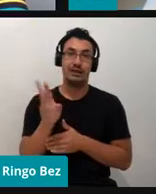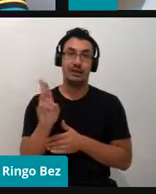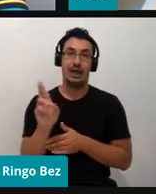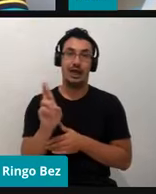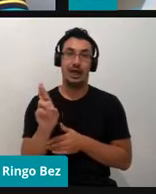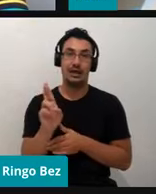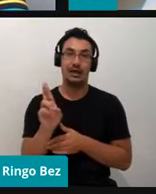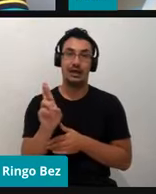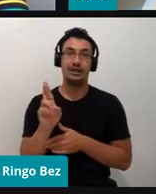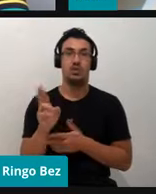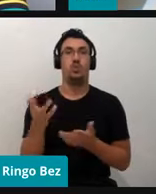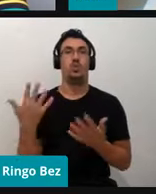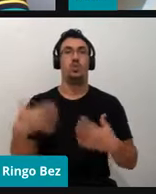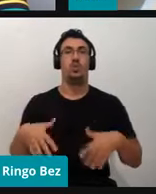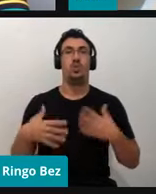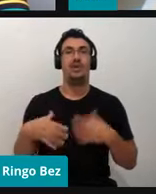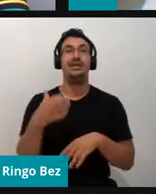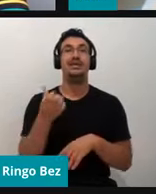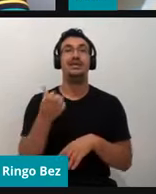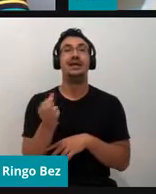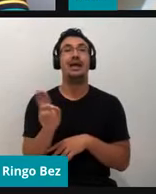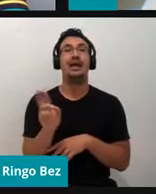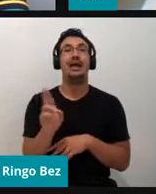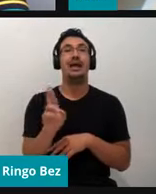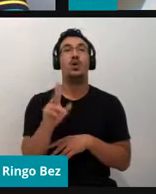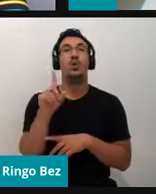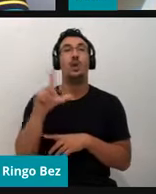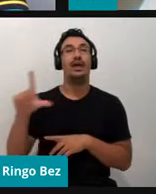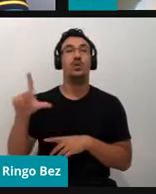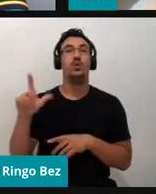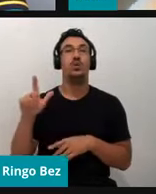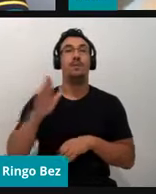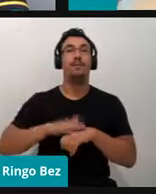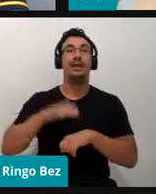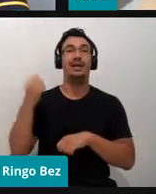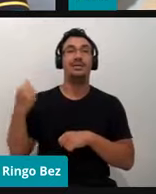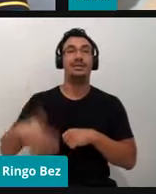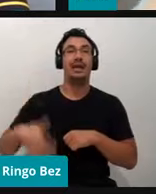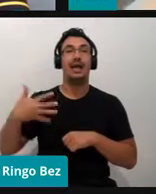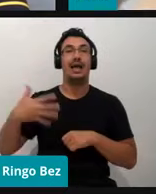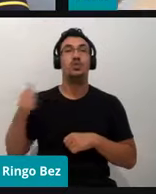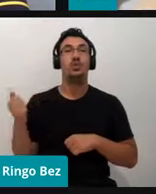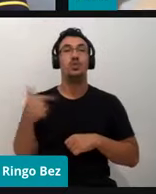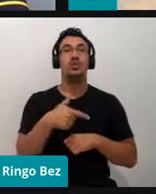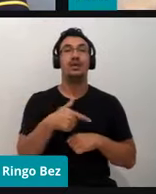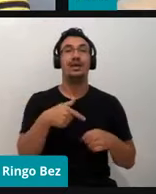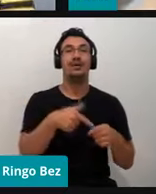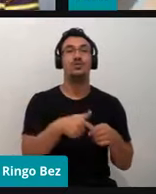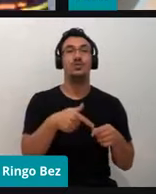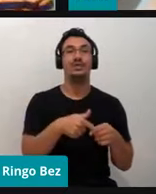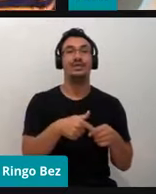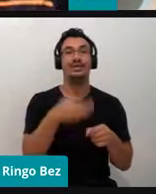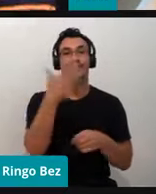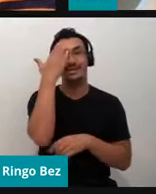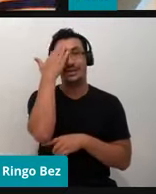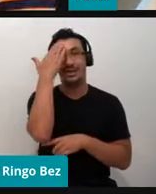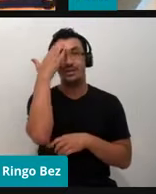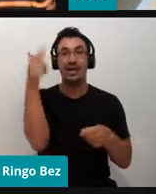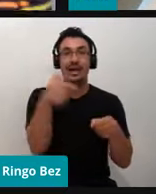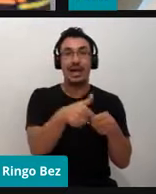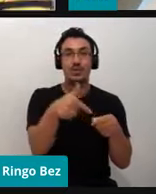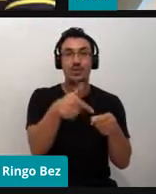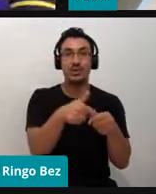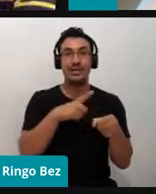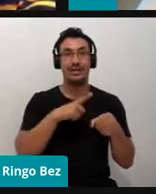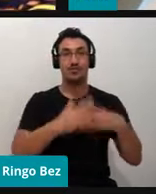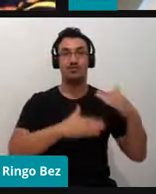significa R$ 6,00 o litro, ou seja, mais caro do que a gasolina. Claro que existe uma cadeia de produção da gasolina e uma cadeia de produção